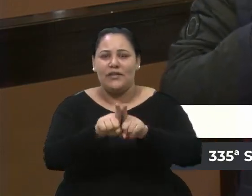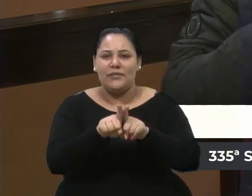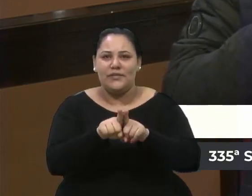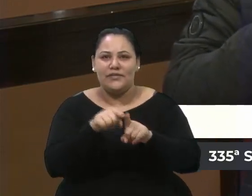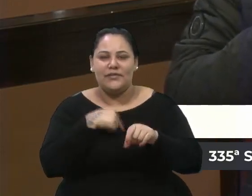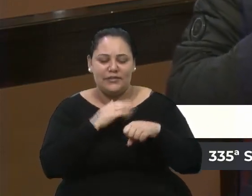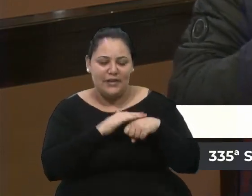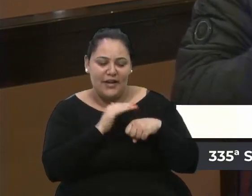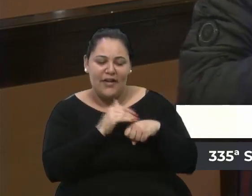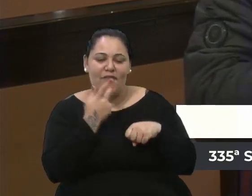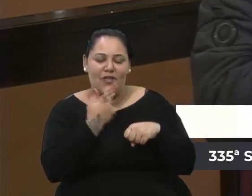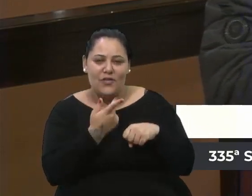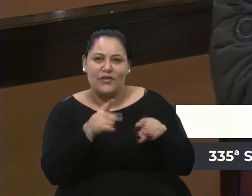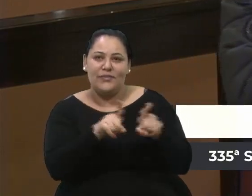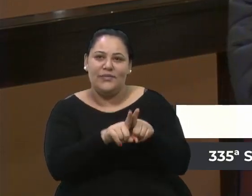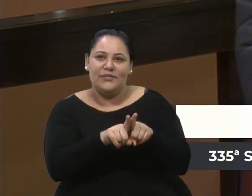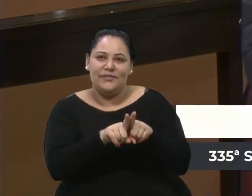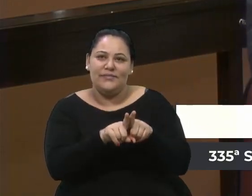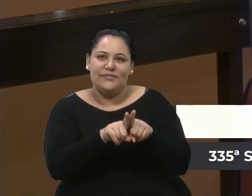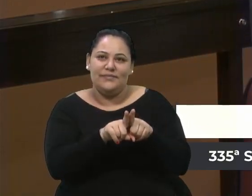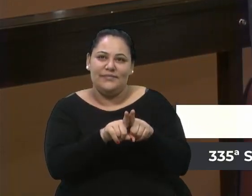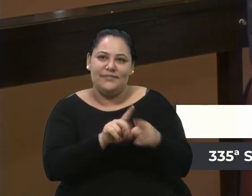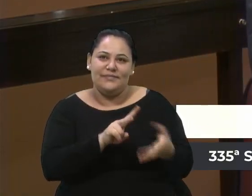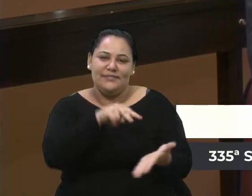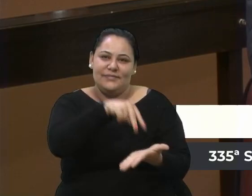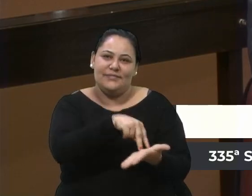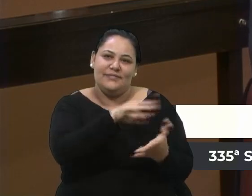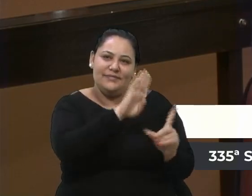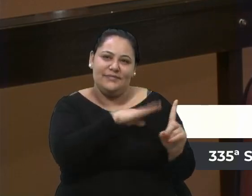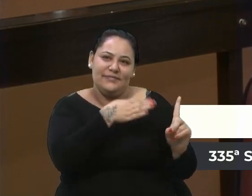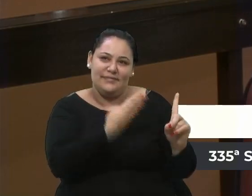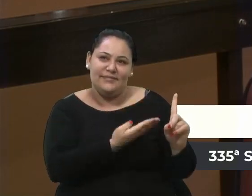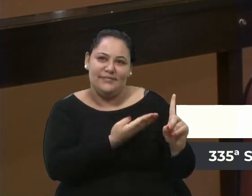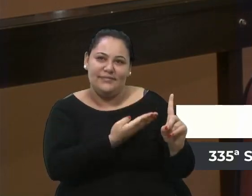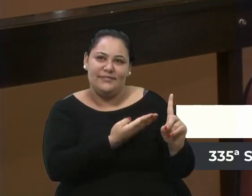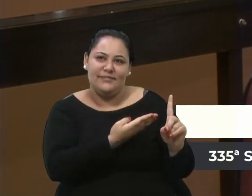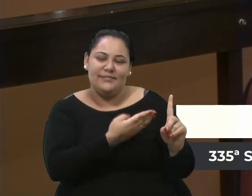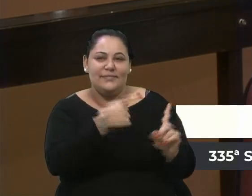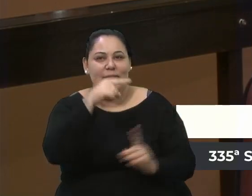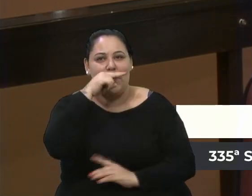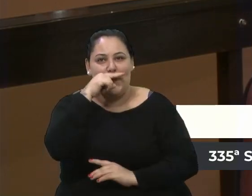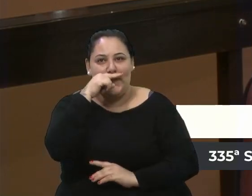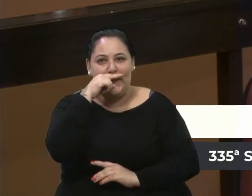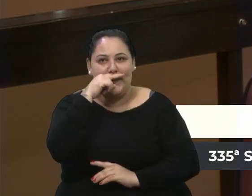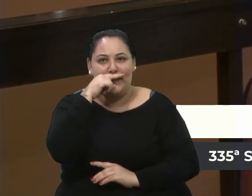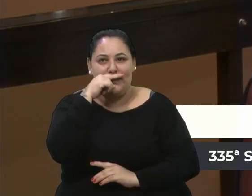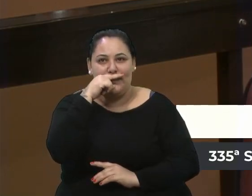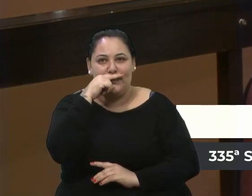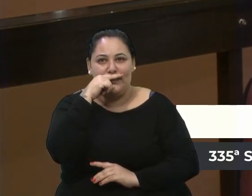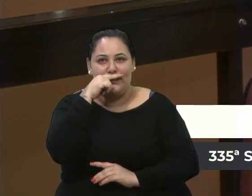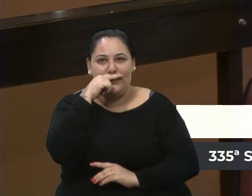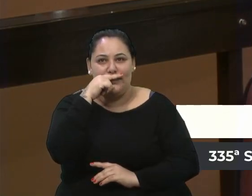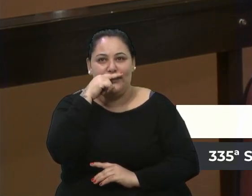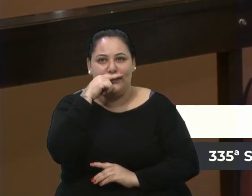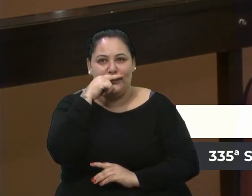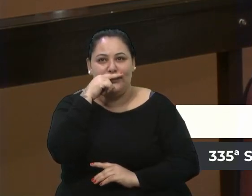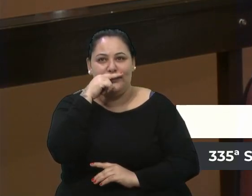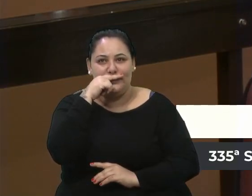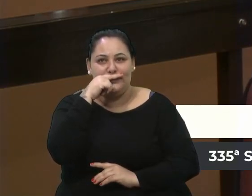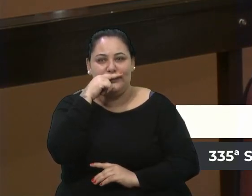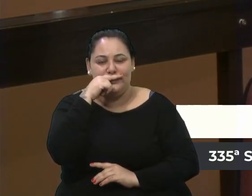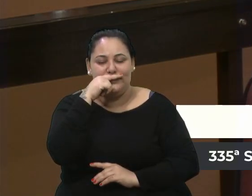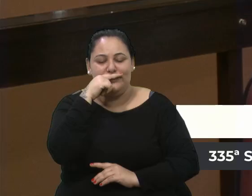hoje estar aqui, foi homenageado Sartori e que vai ser homenageado a dobradinha justa para a nossa